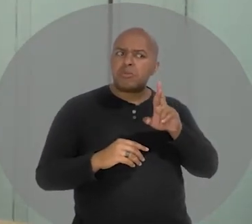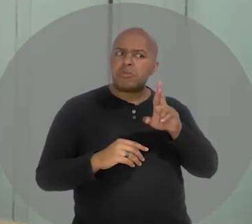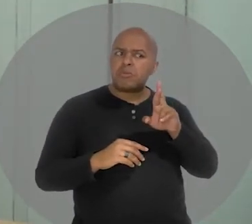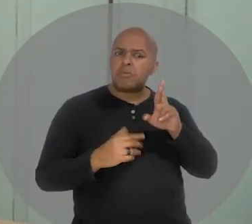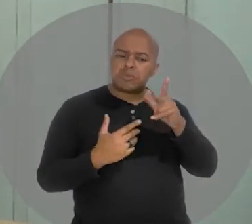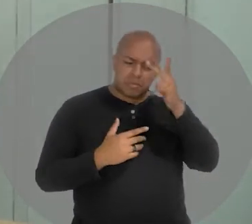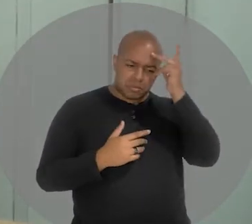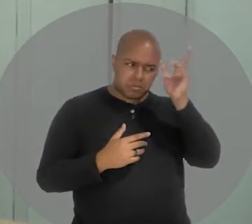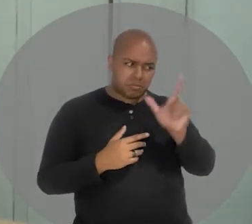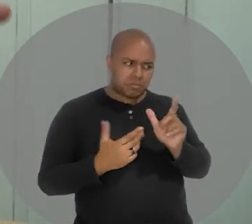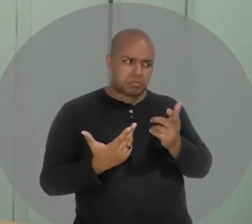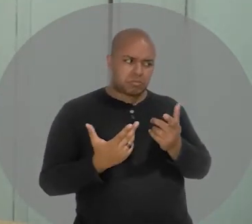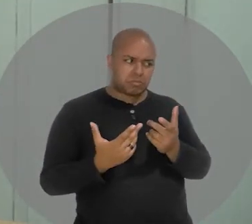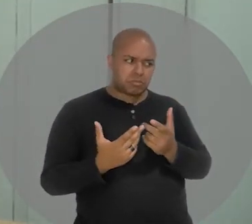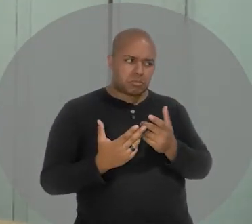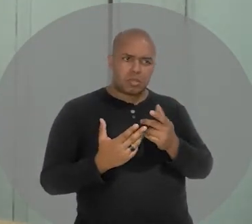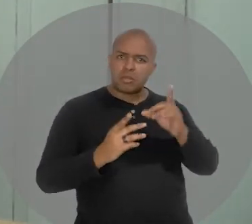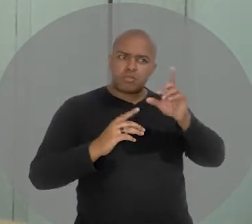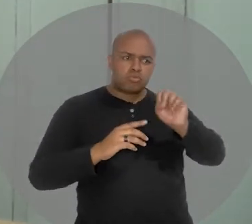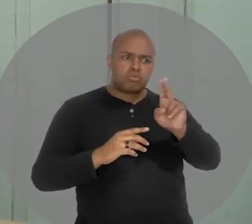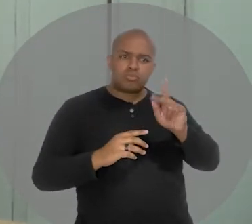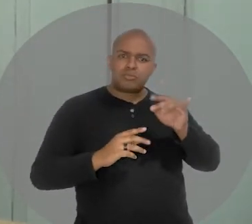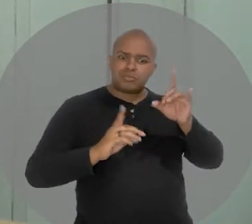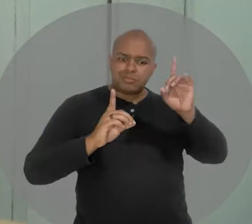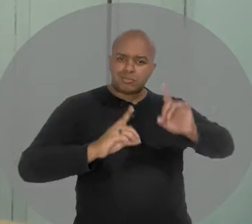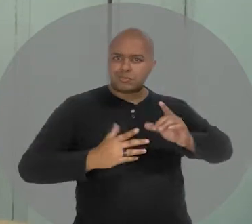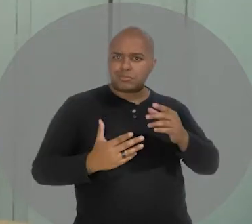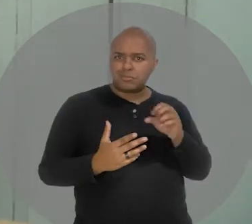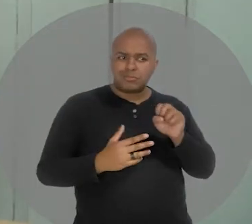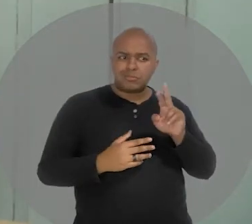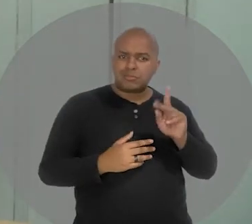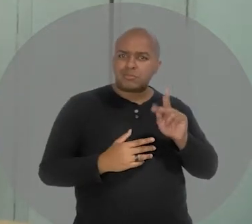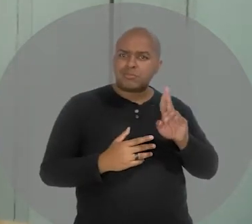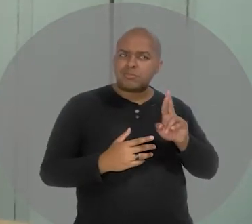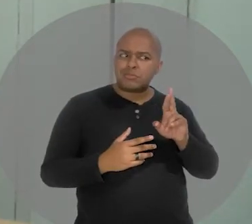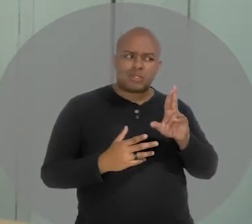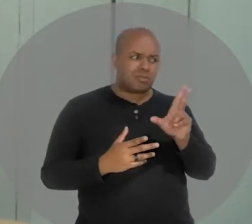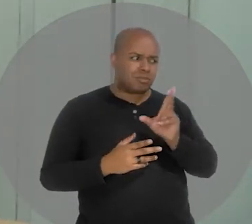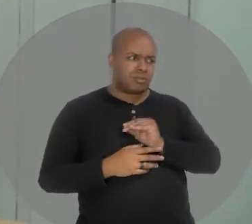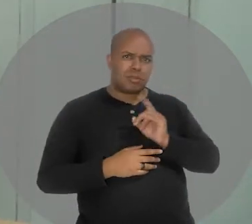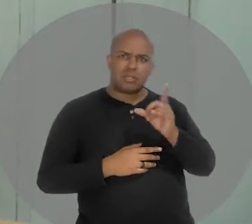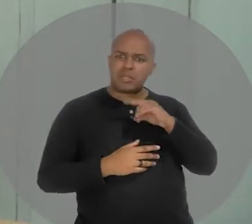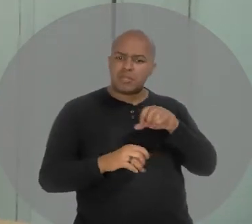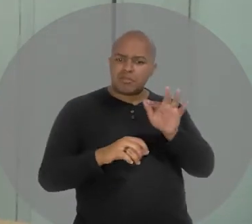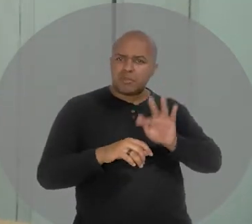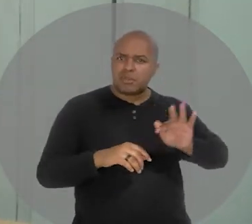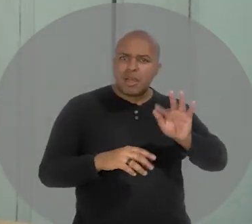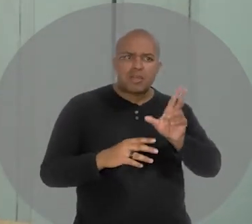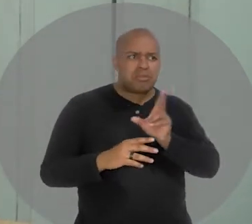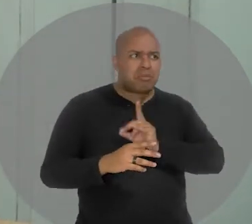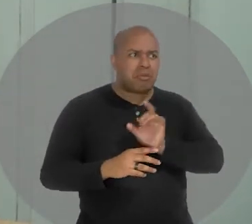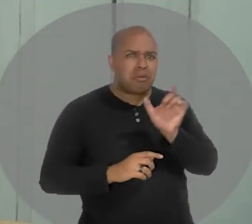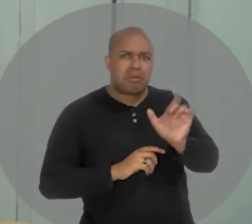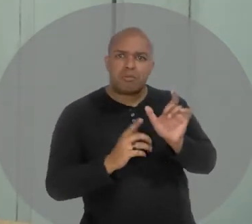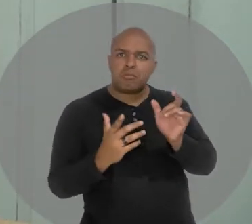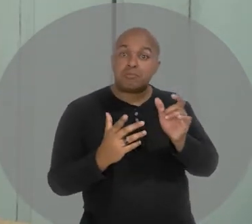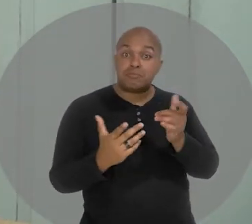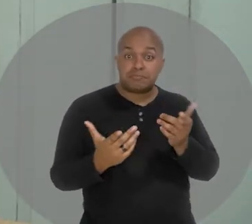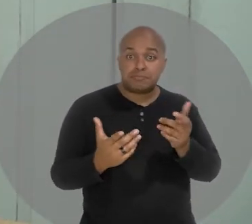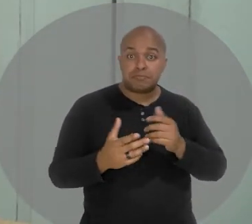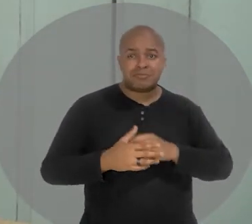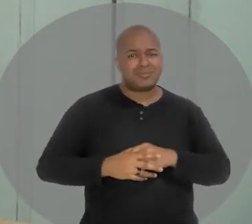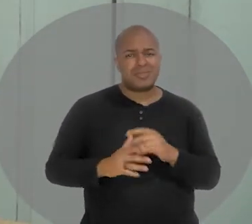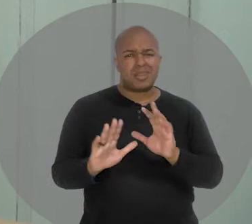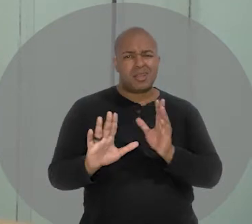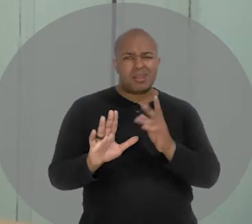pessoa, super deficiente, super... Nossa, tem faculdade, nossa... Não, eu